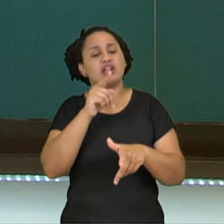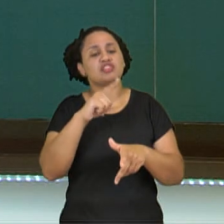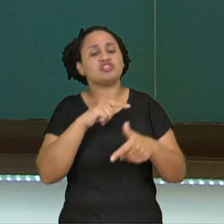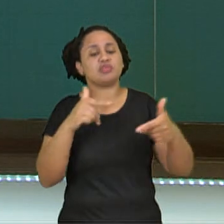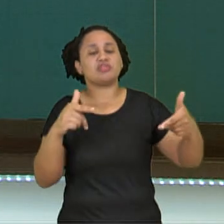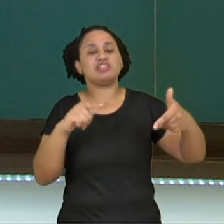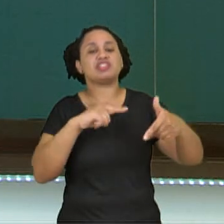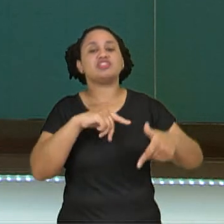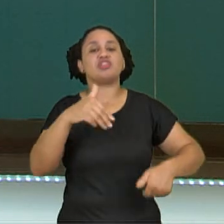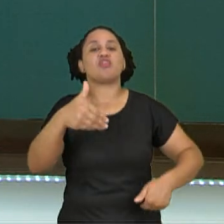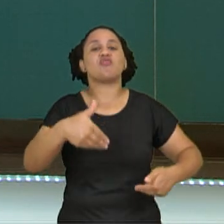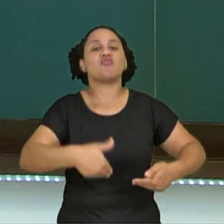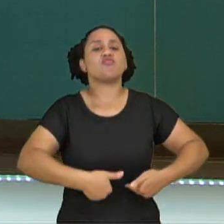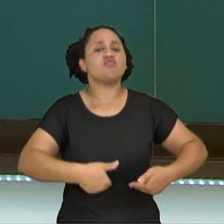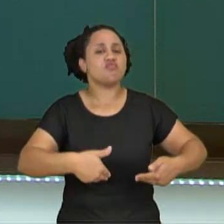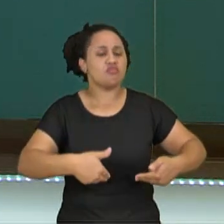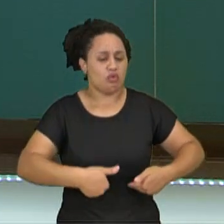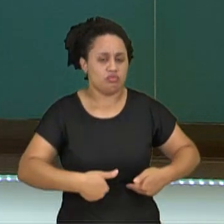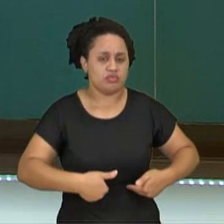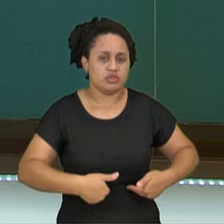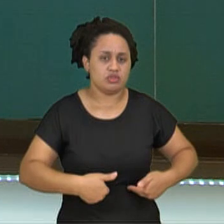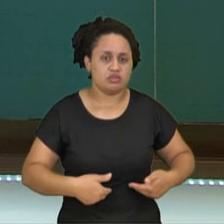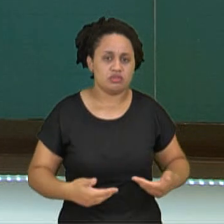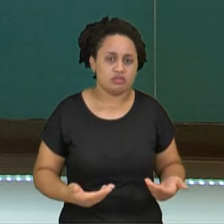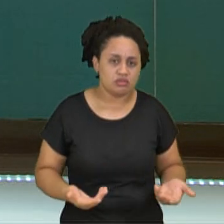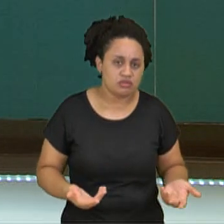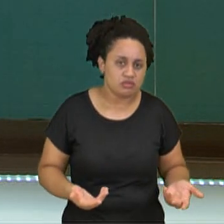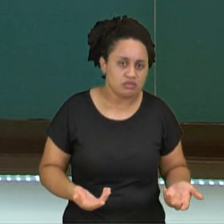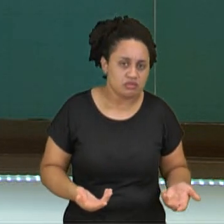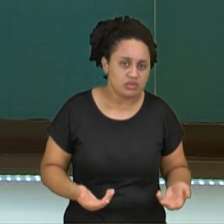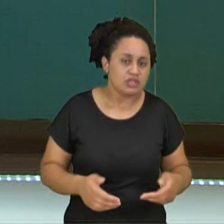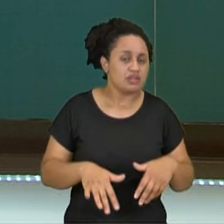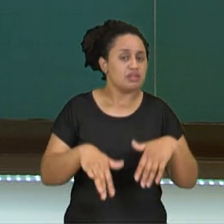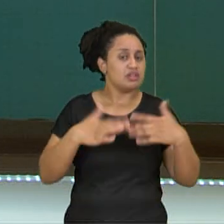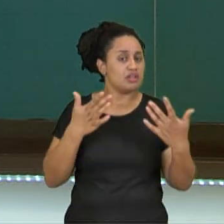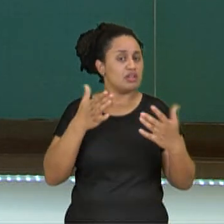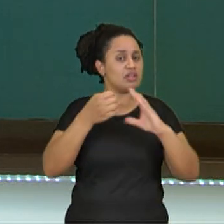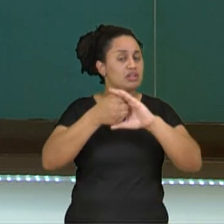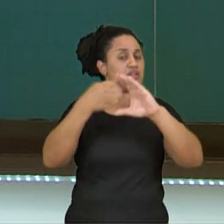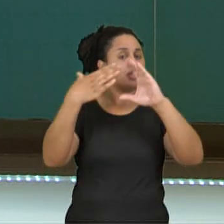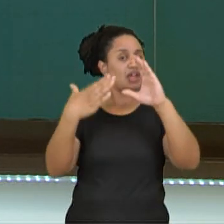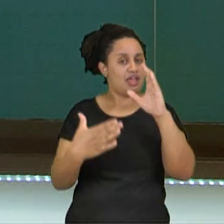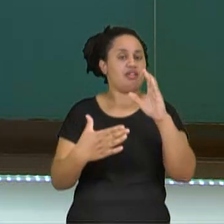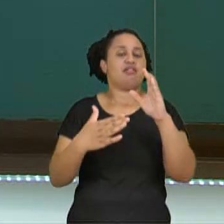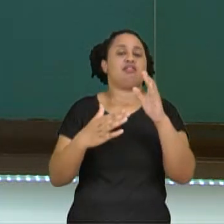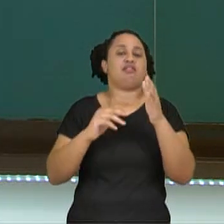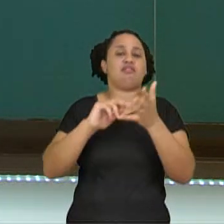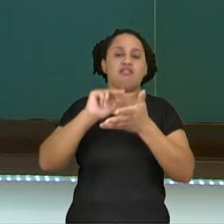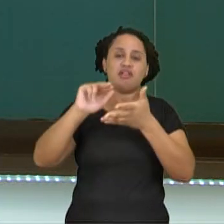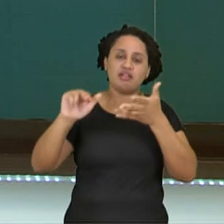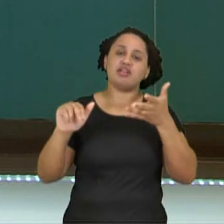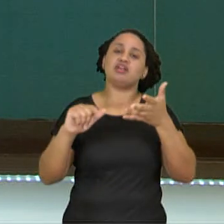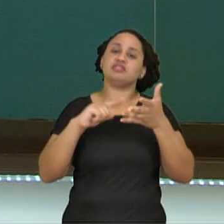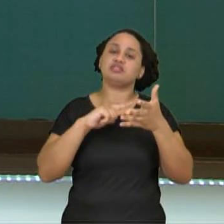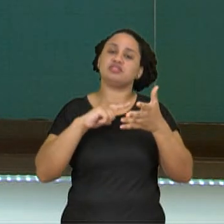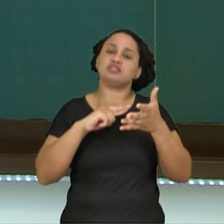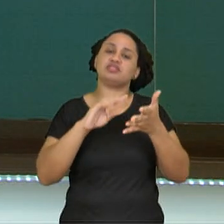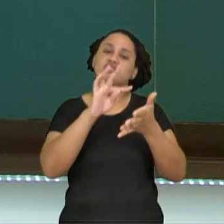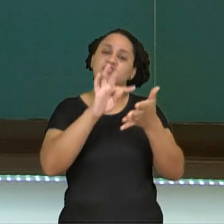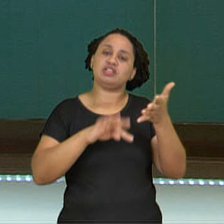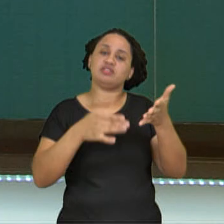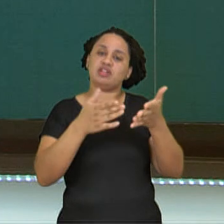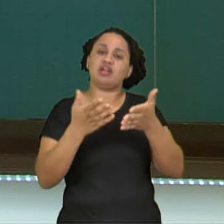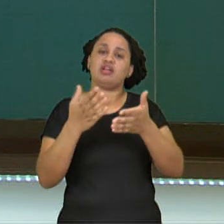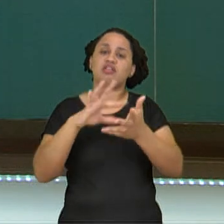tinha fome. Será que essas características adversas apresentadas pela Terra